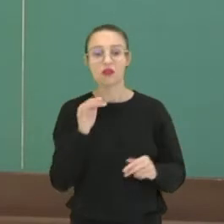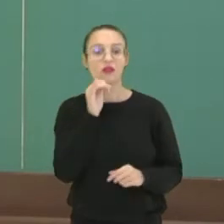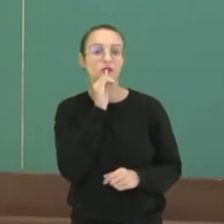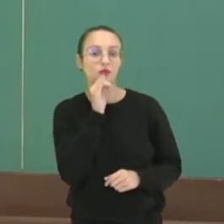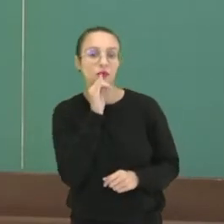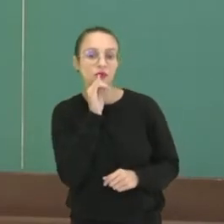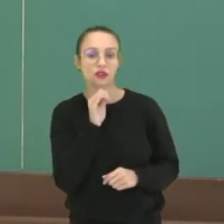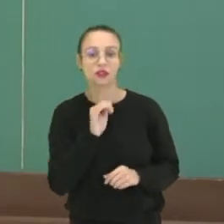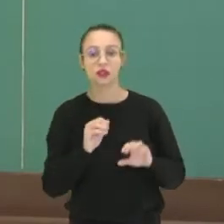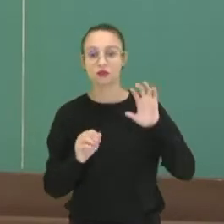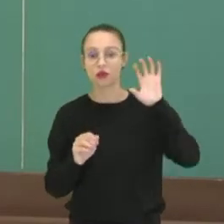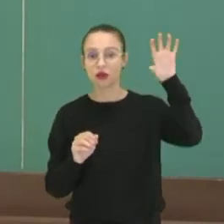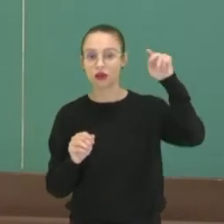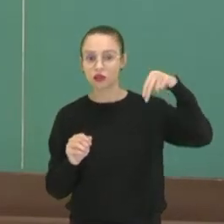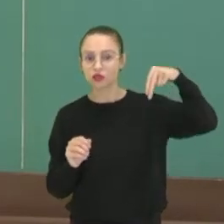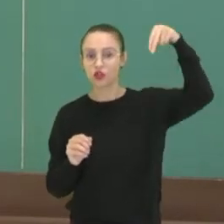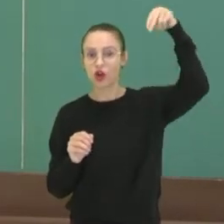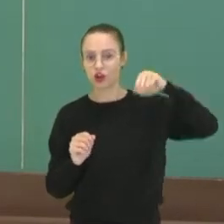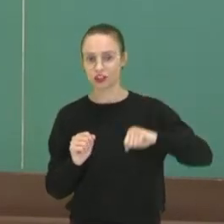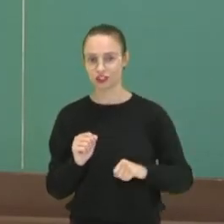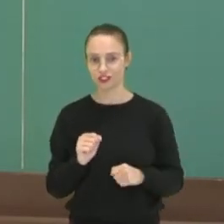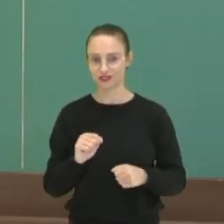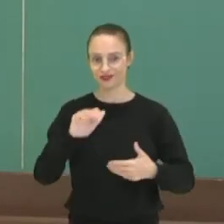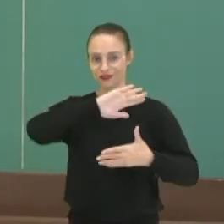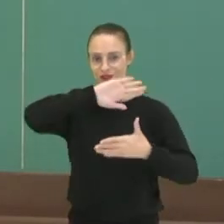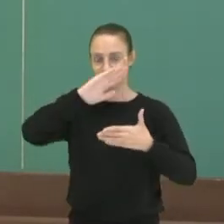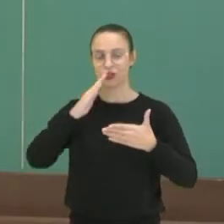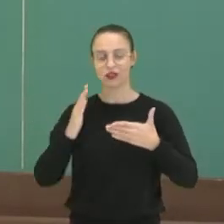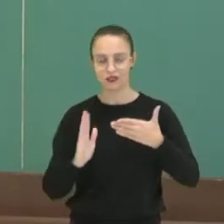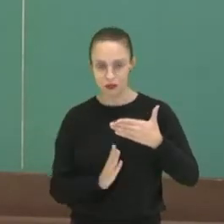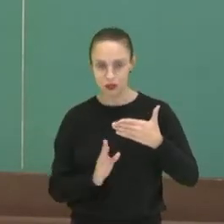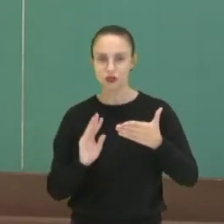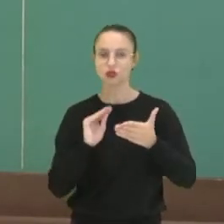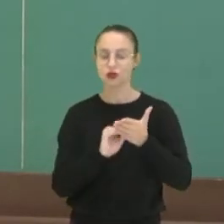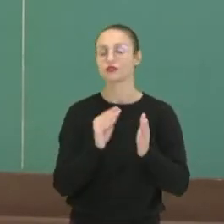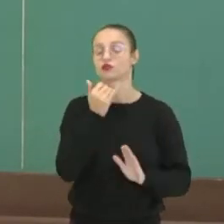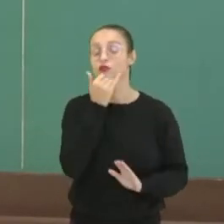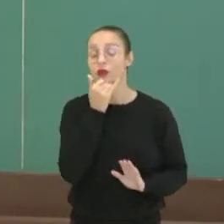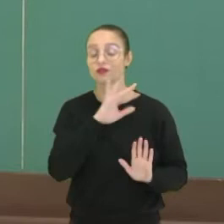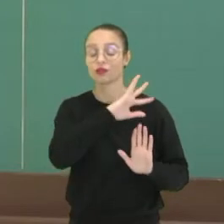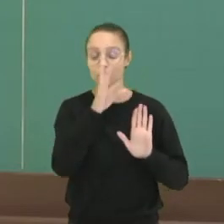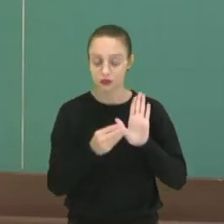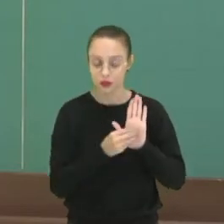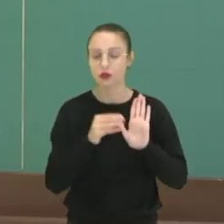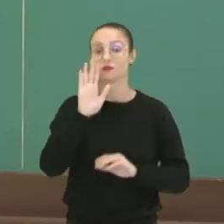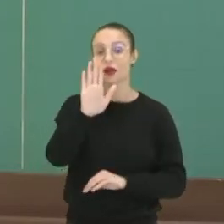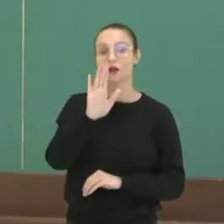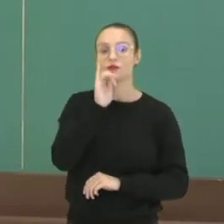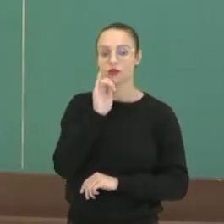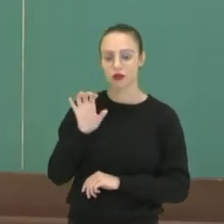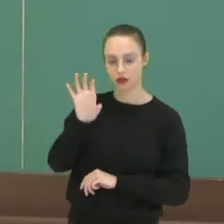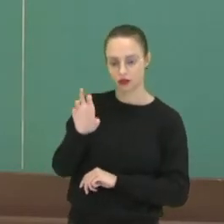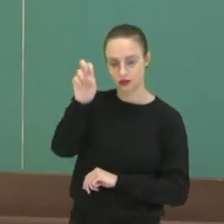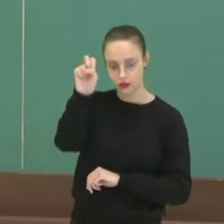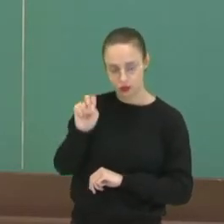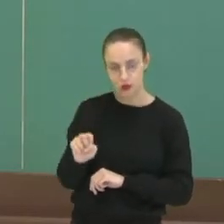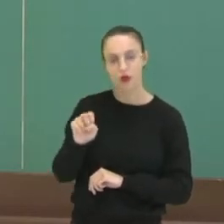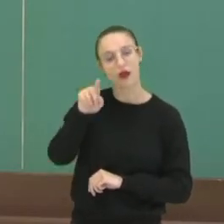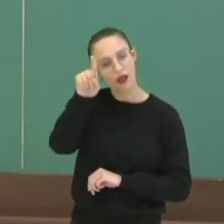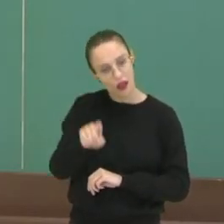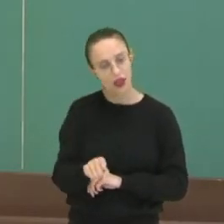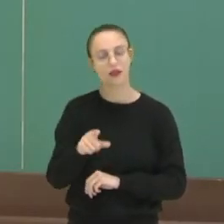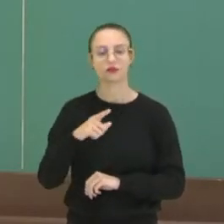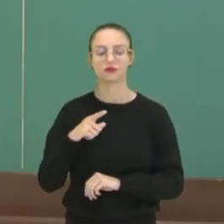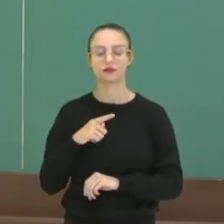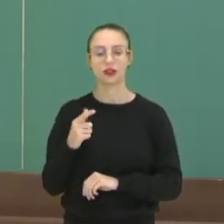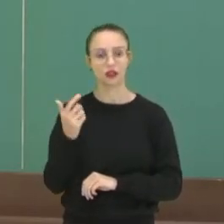em partes da região norte de floresta amazônica, né? Agora, na região sul, a gente diz que as estações são bem